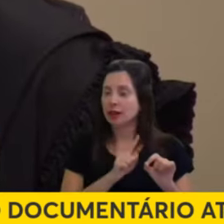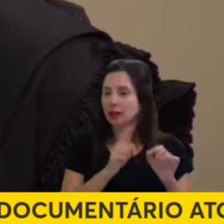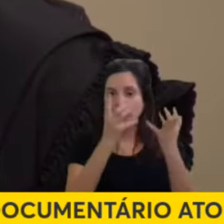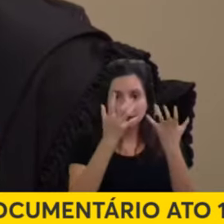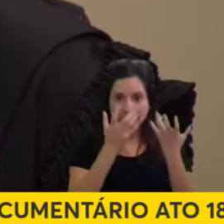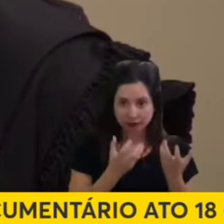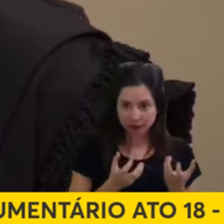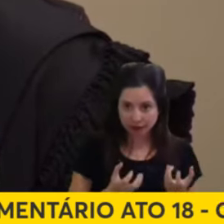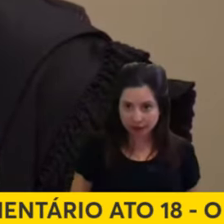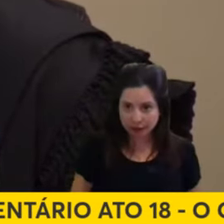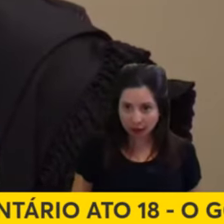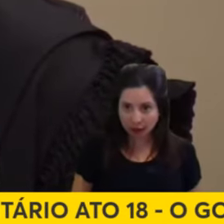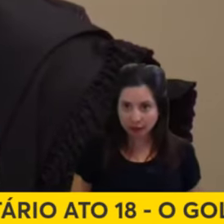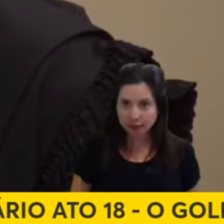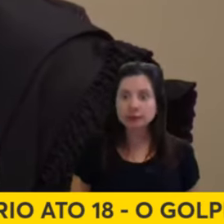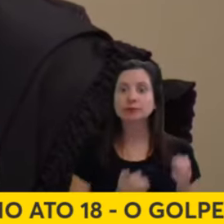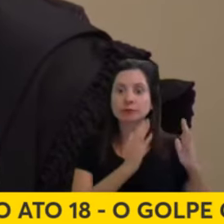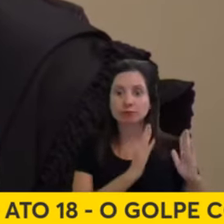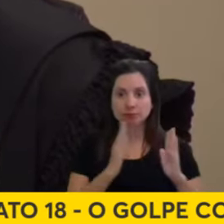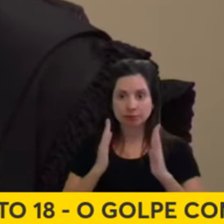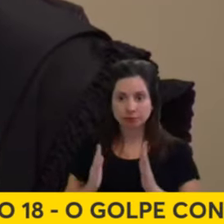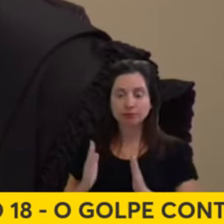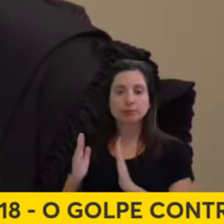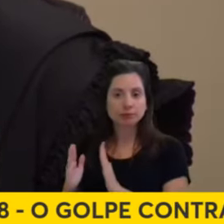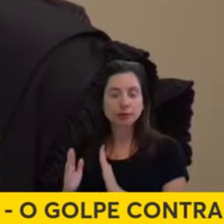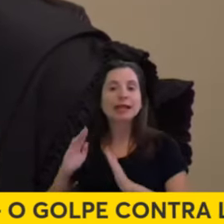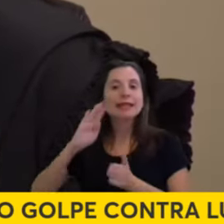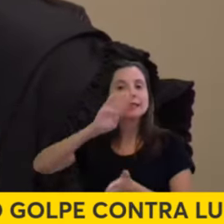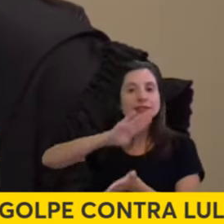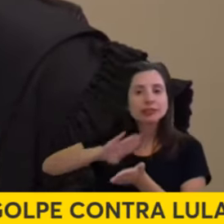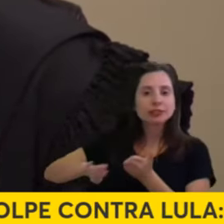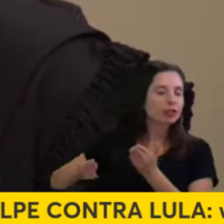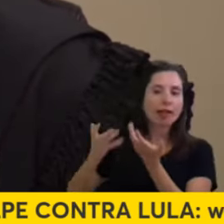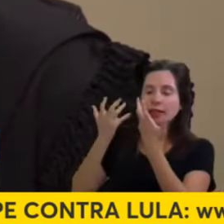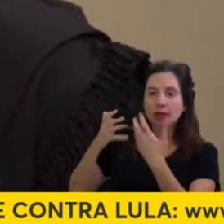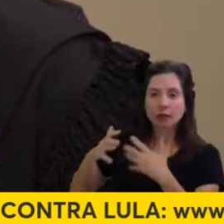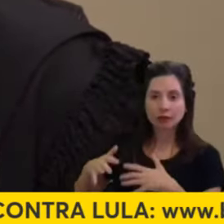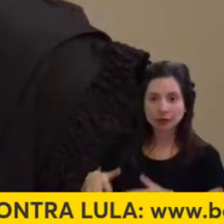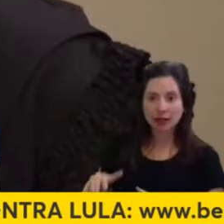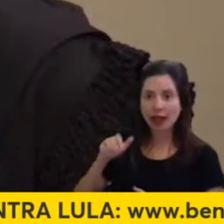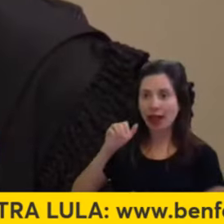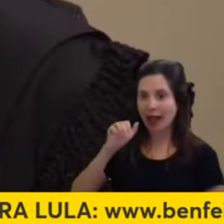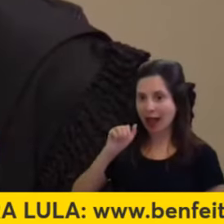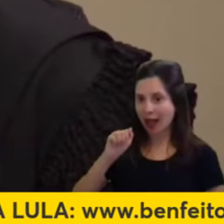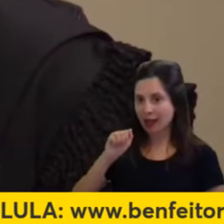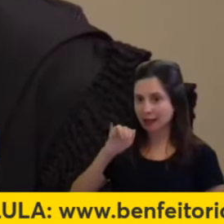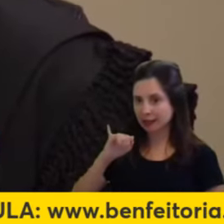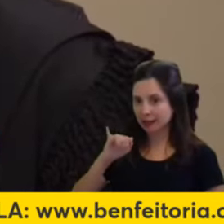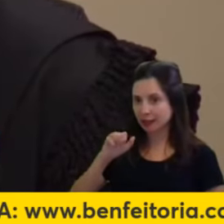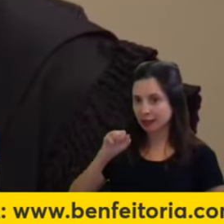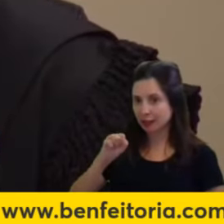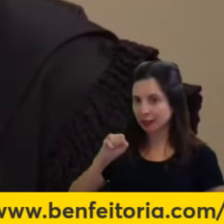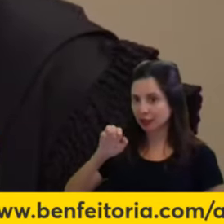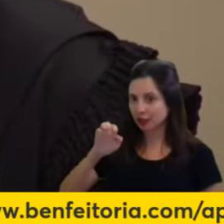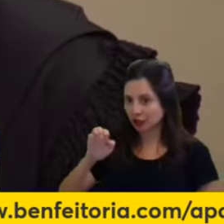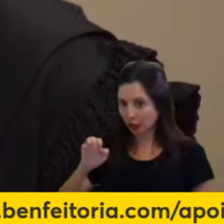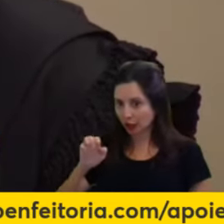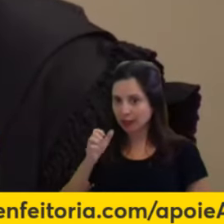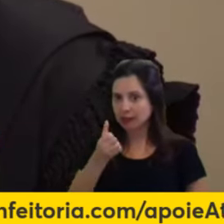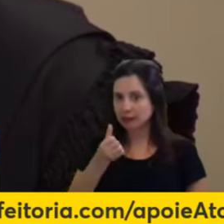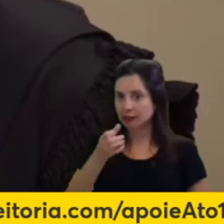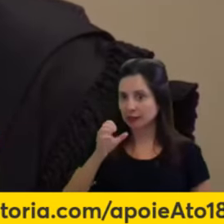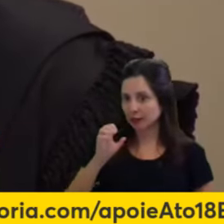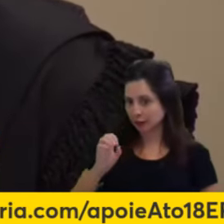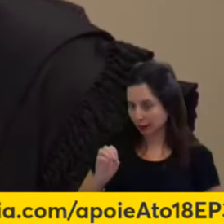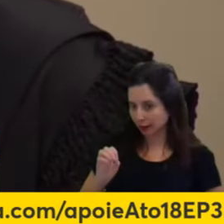litos consórcios passivo Em ambos os feitos e rejeitar a prelim á da inépcia da iG 64176 e cito aqui